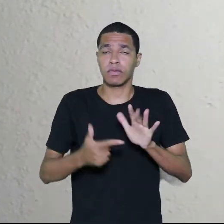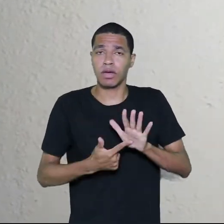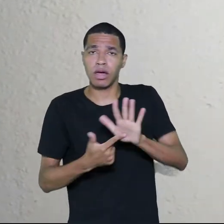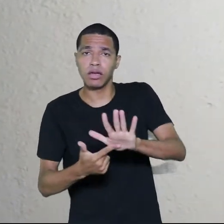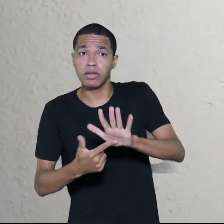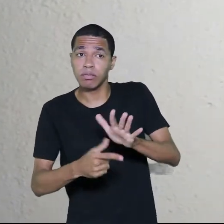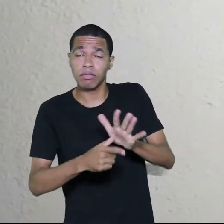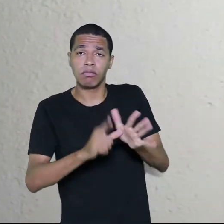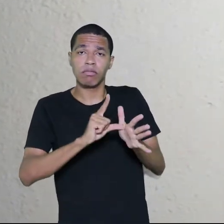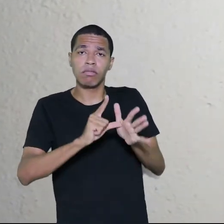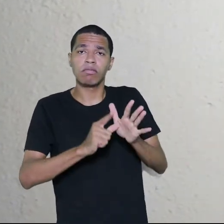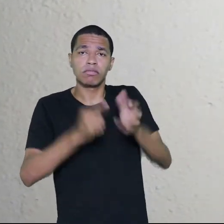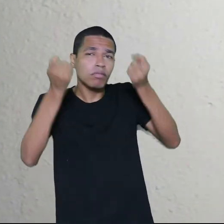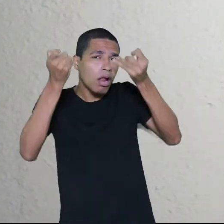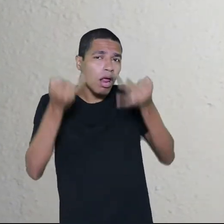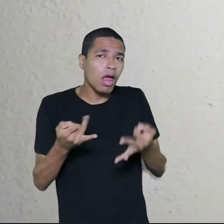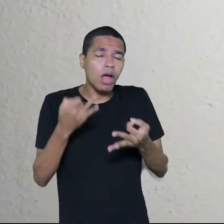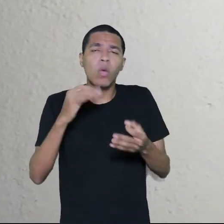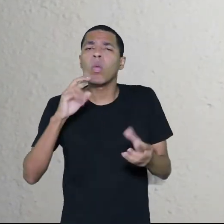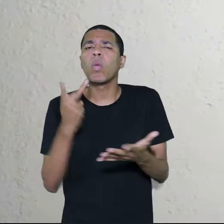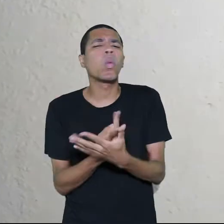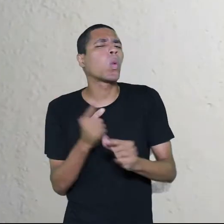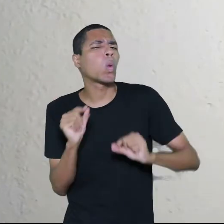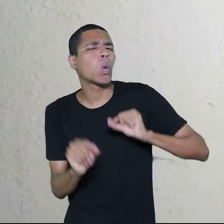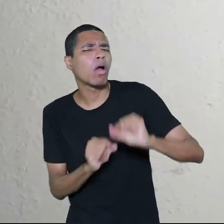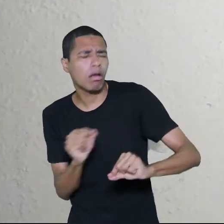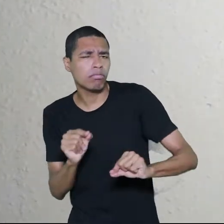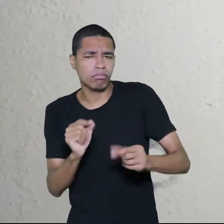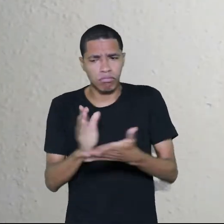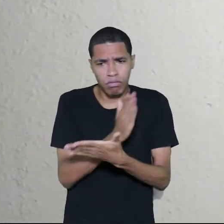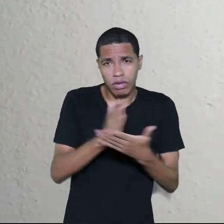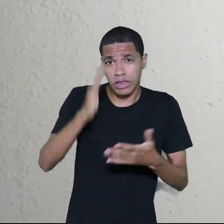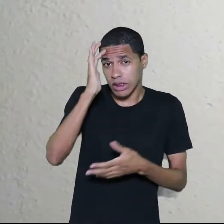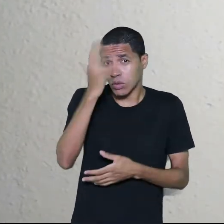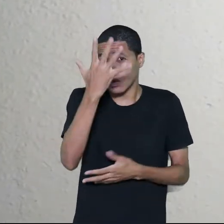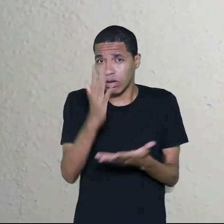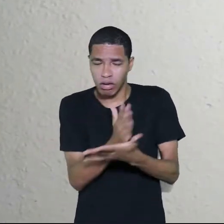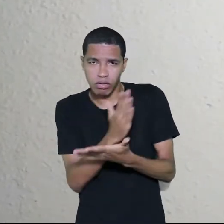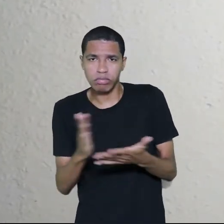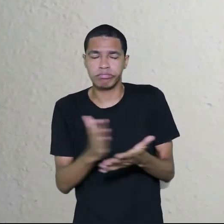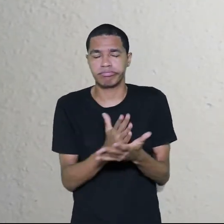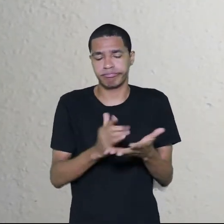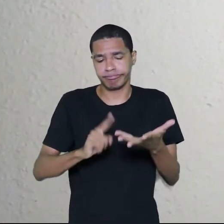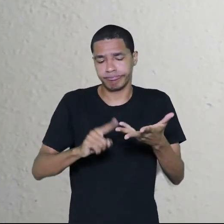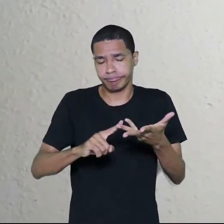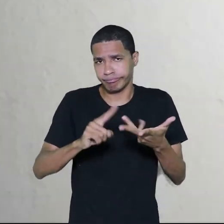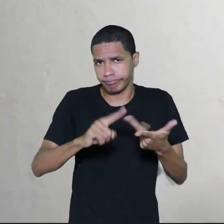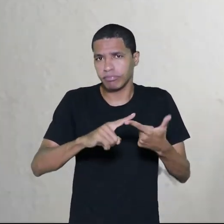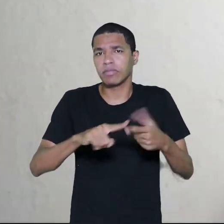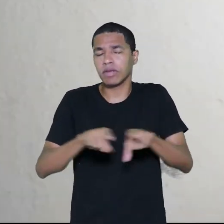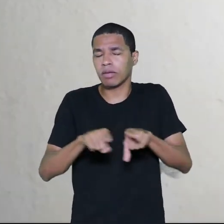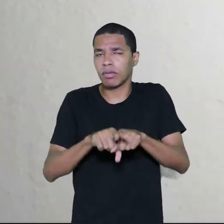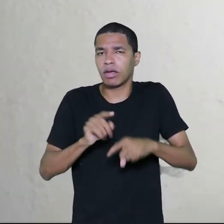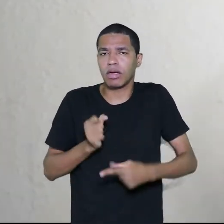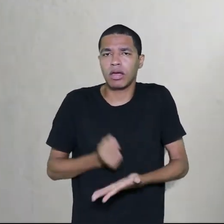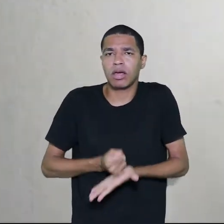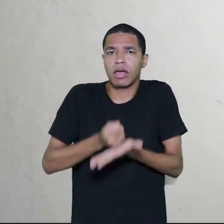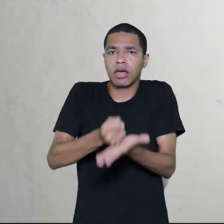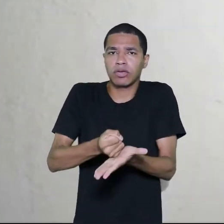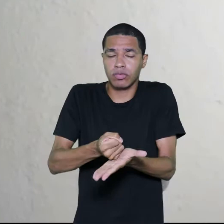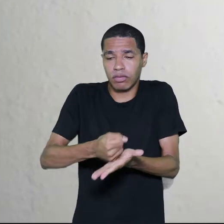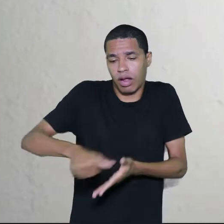e te explicar o que está acontecendo em determinada situação. Algumas das situações são as seguintes. Serve também